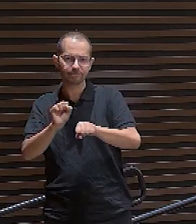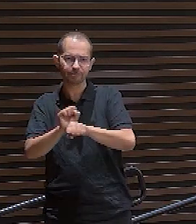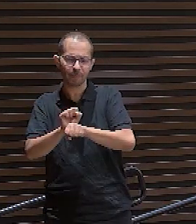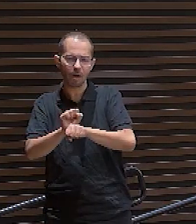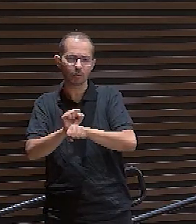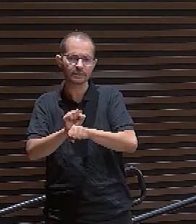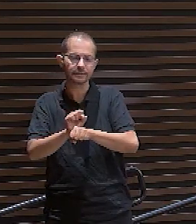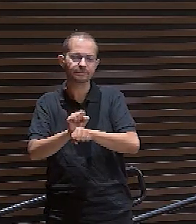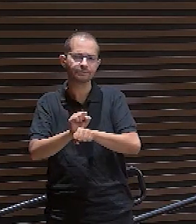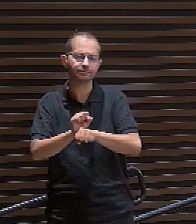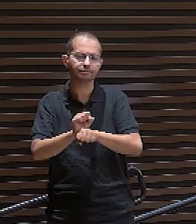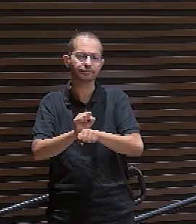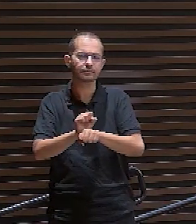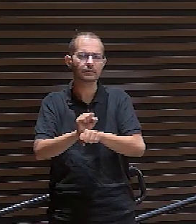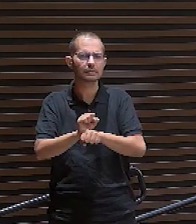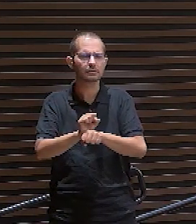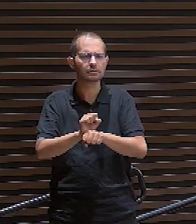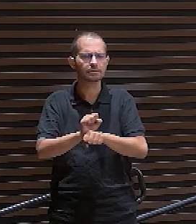E ele estava...